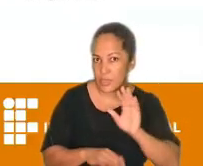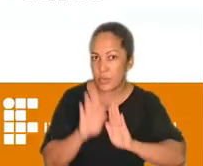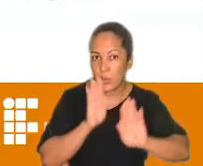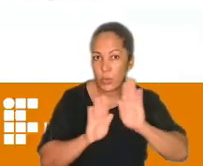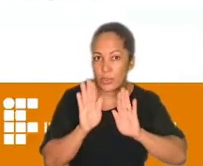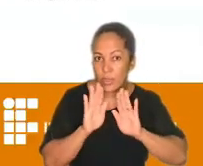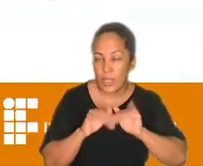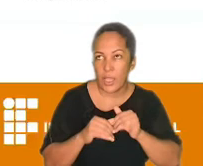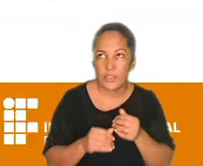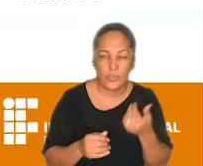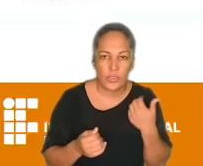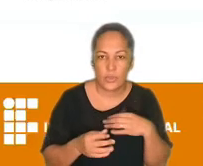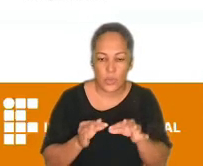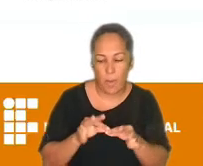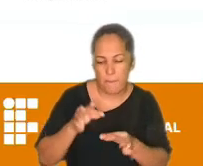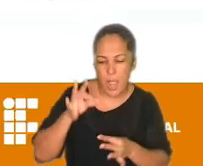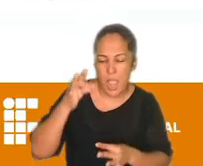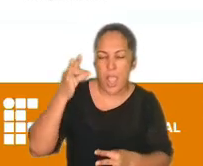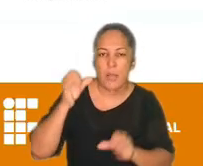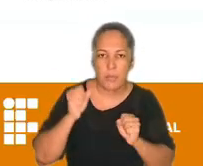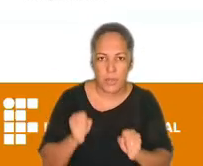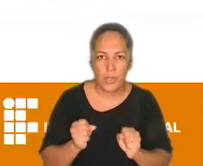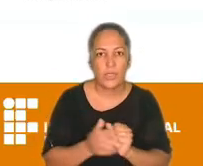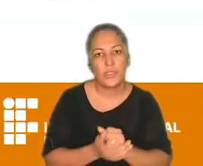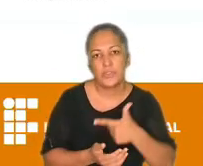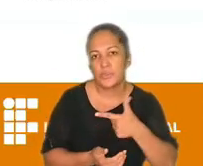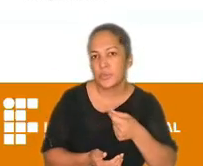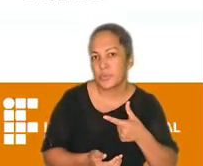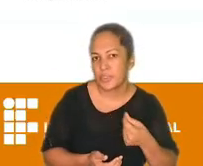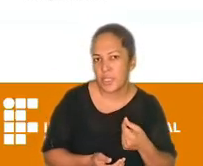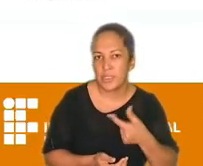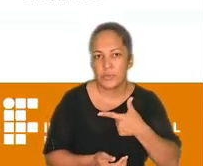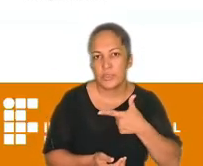dó de tamanho. Podem colocar tamanhos grandes, tipo 200, 250, tá bom?